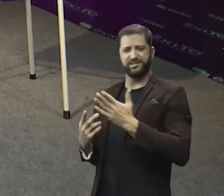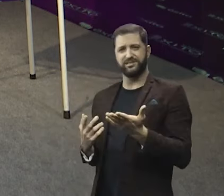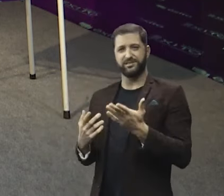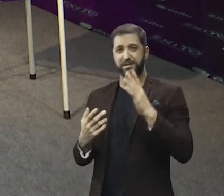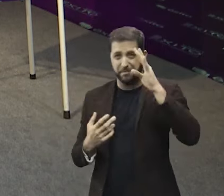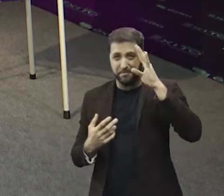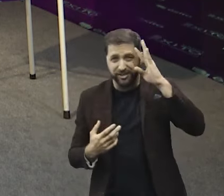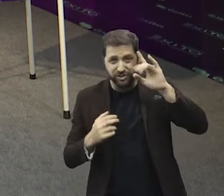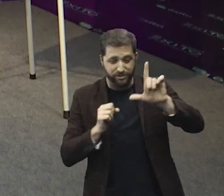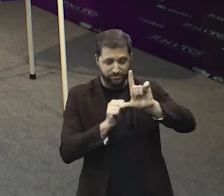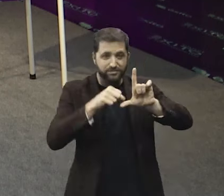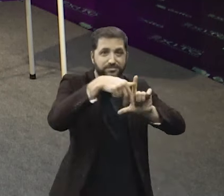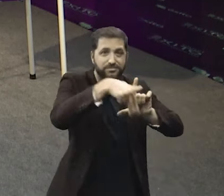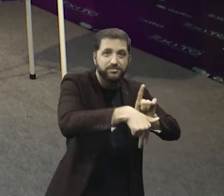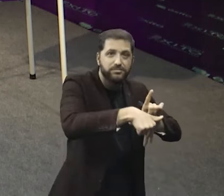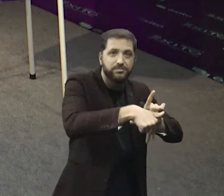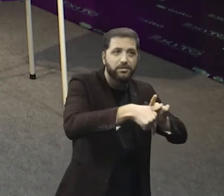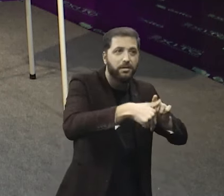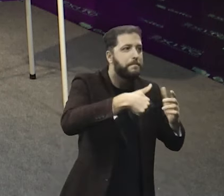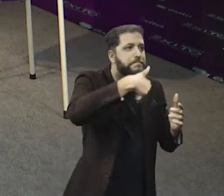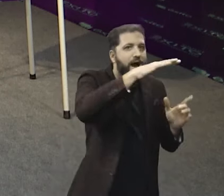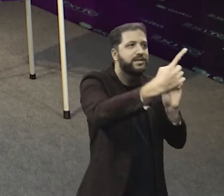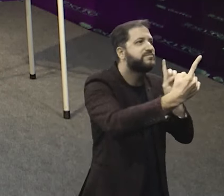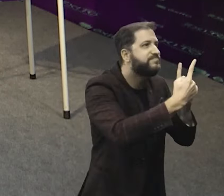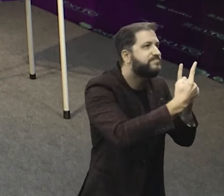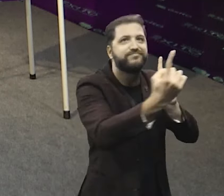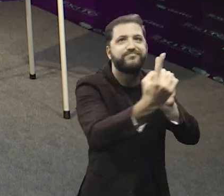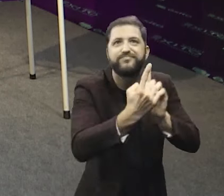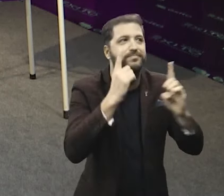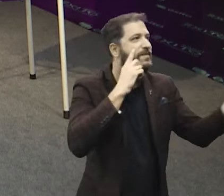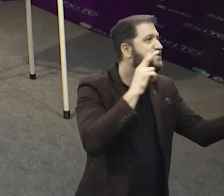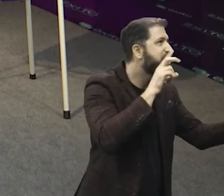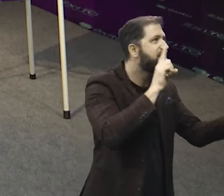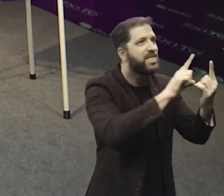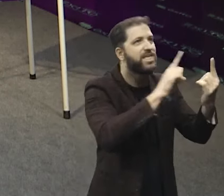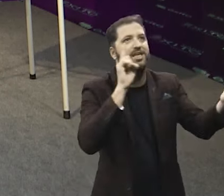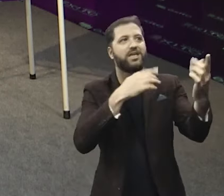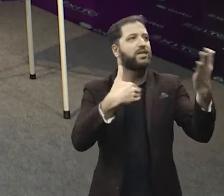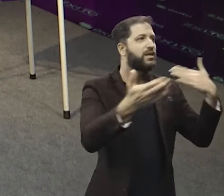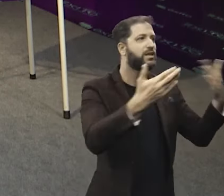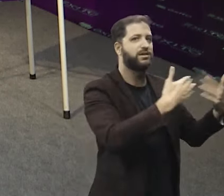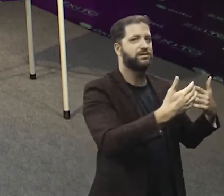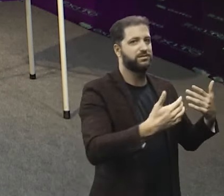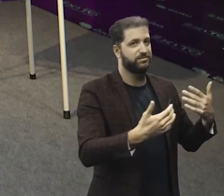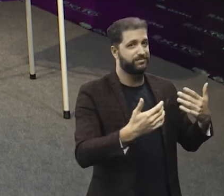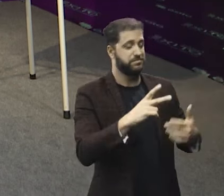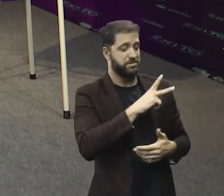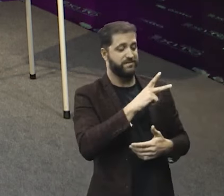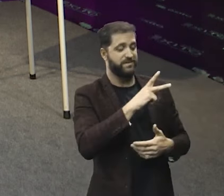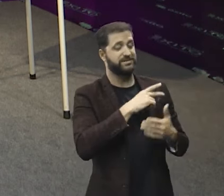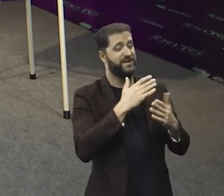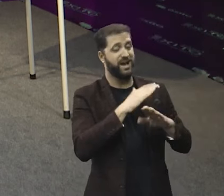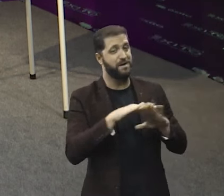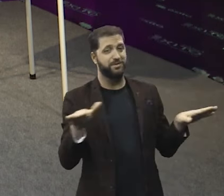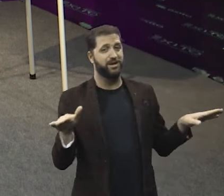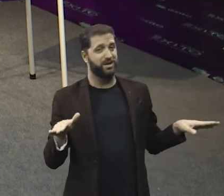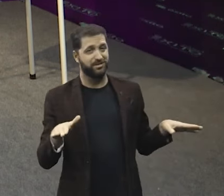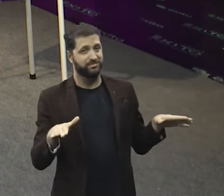mais próximo e é como se fosse sua realidade física então violação de privacidade risco por